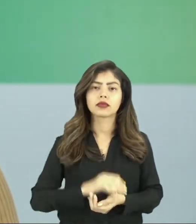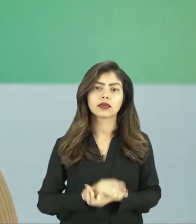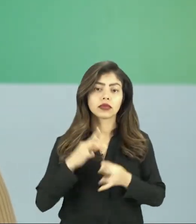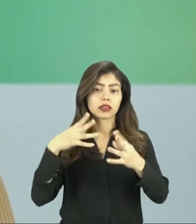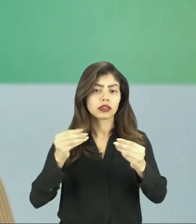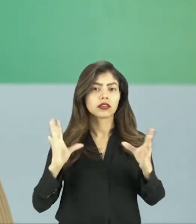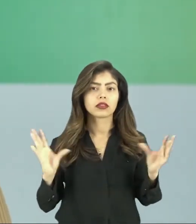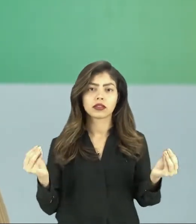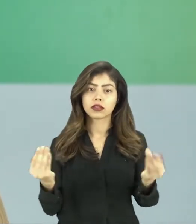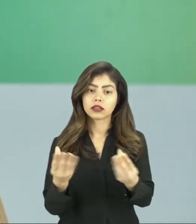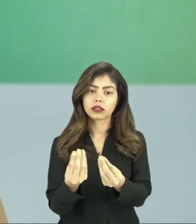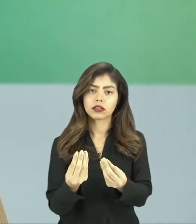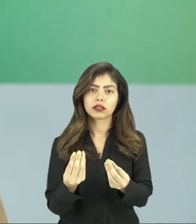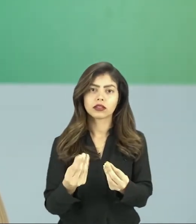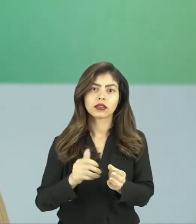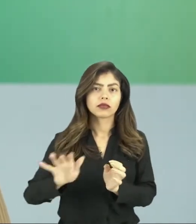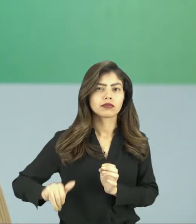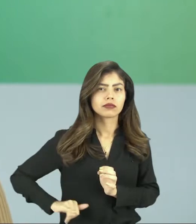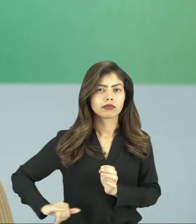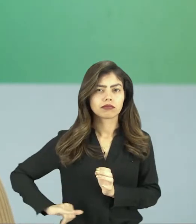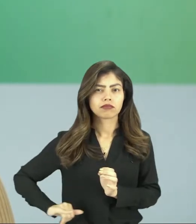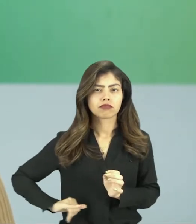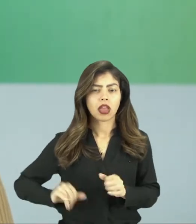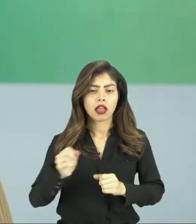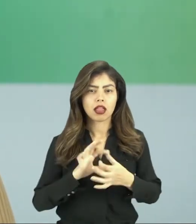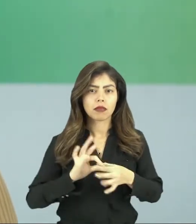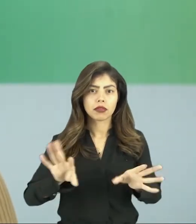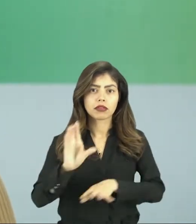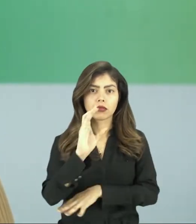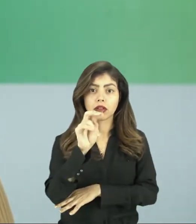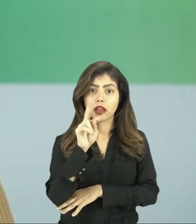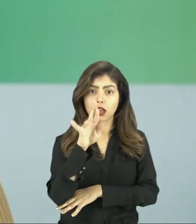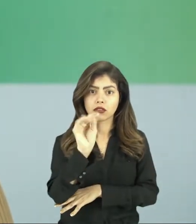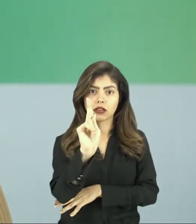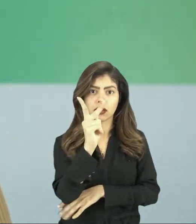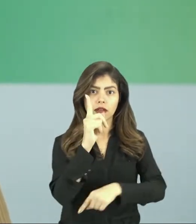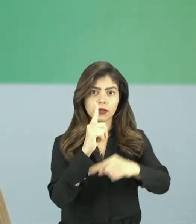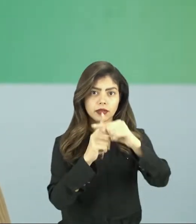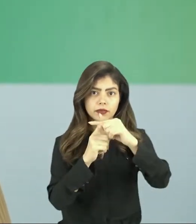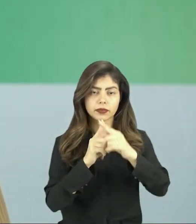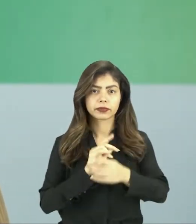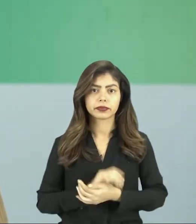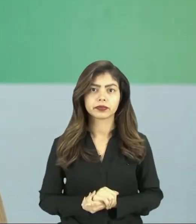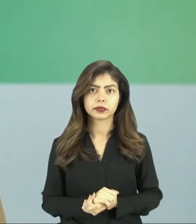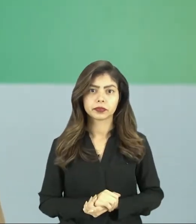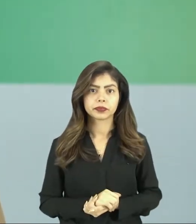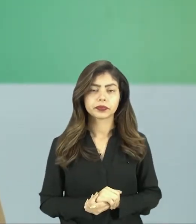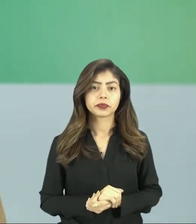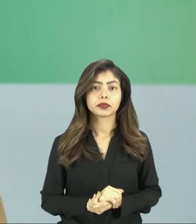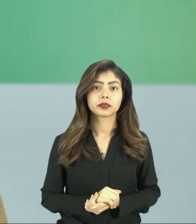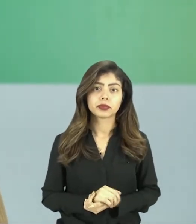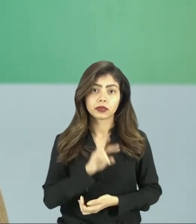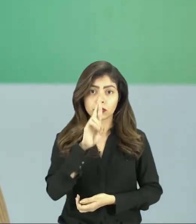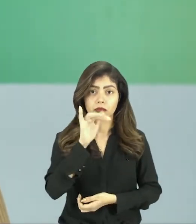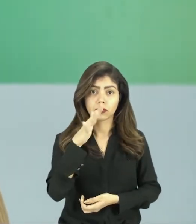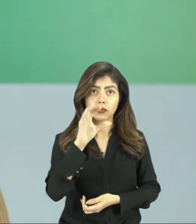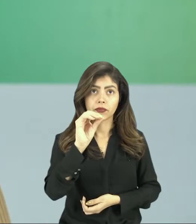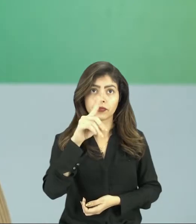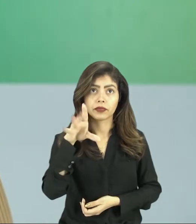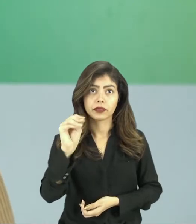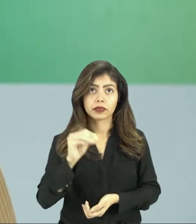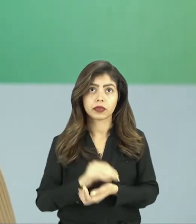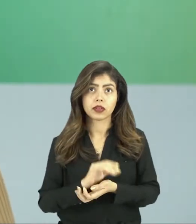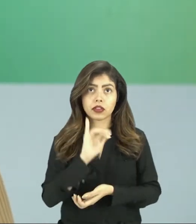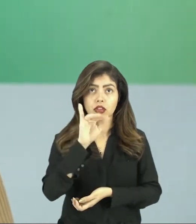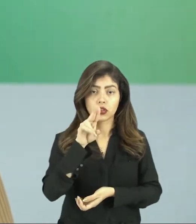meio aquoso sofre ionização e libera como cátion H+. Então, aqui, ó, reação de